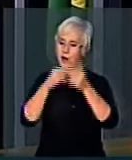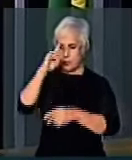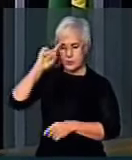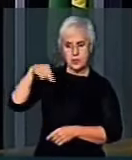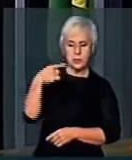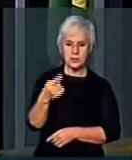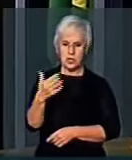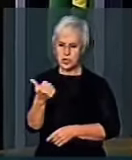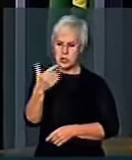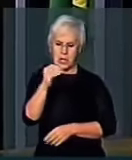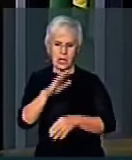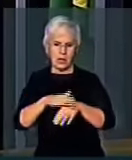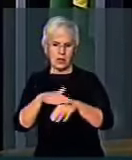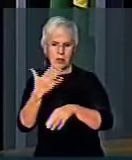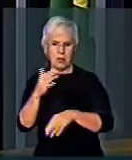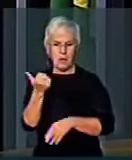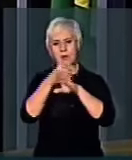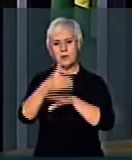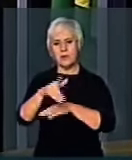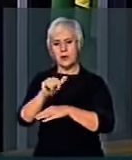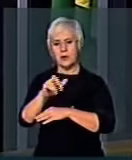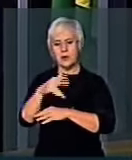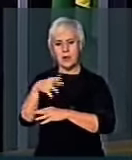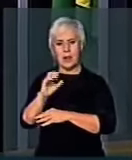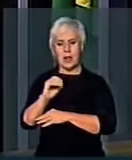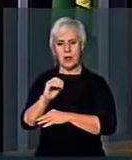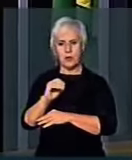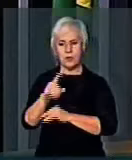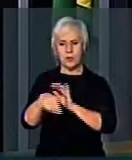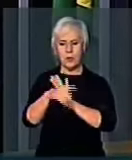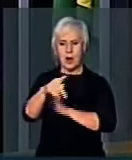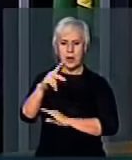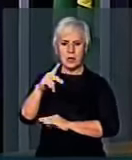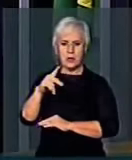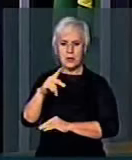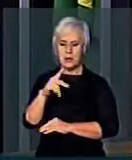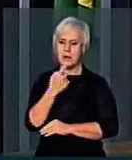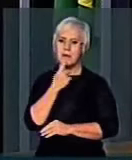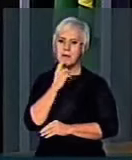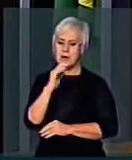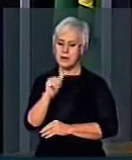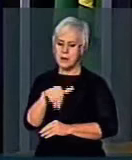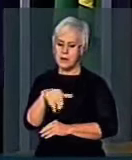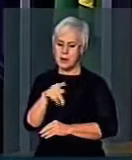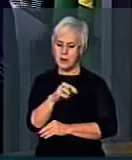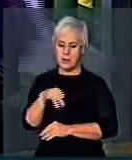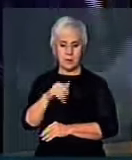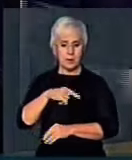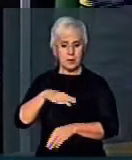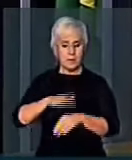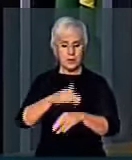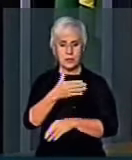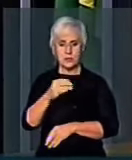meio-dia, estaria no Largo do Rosário, em Campinas, fazendo campanha para o policial federal Eduardo Bolsonaro. Foram mais de 100